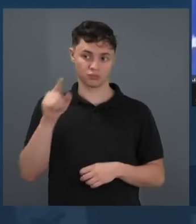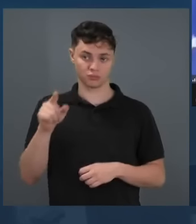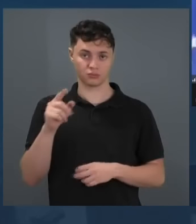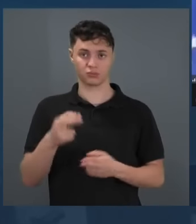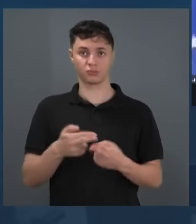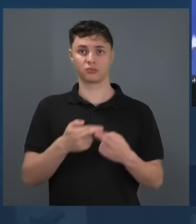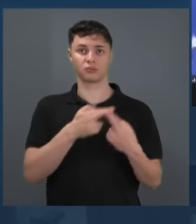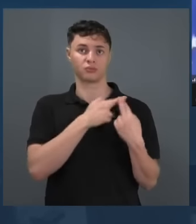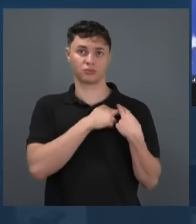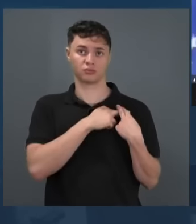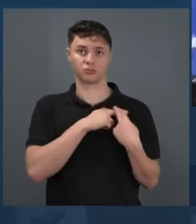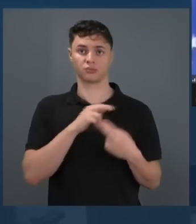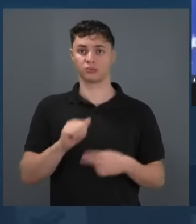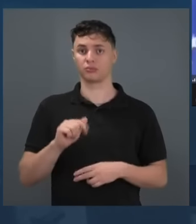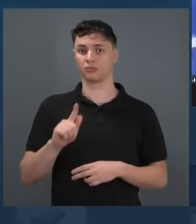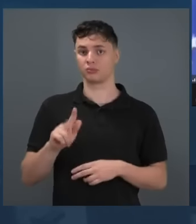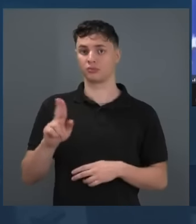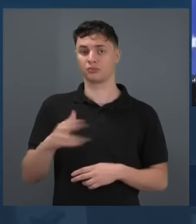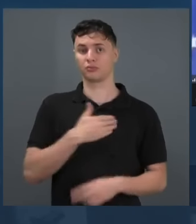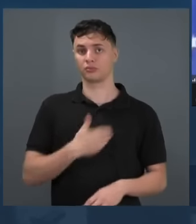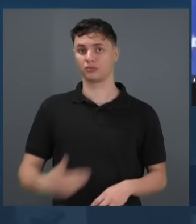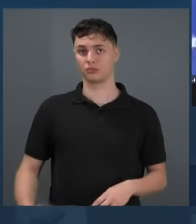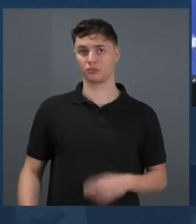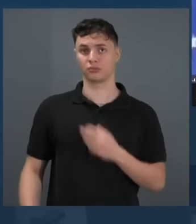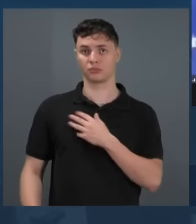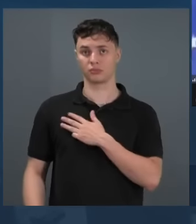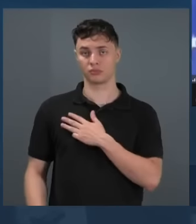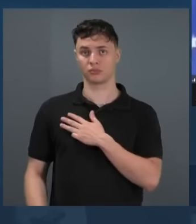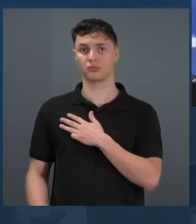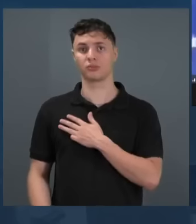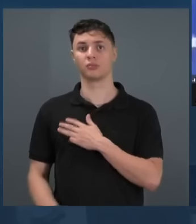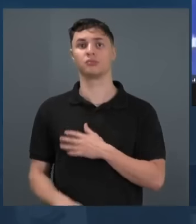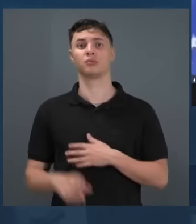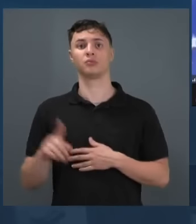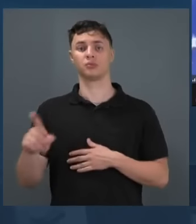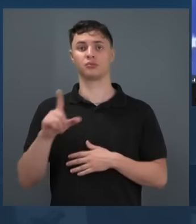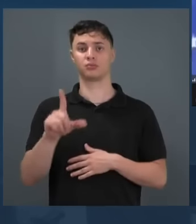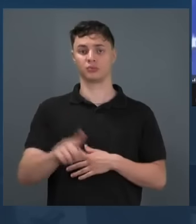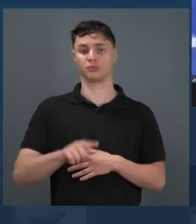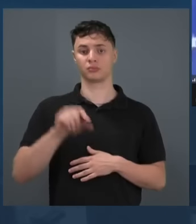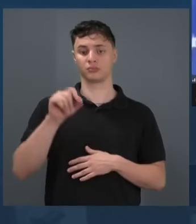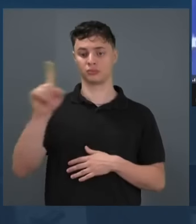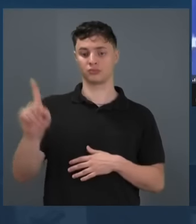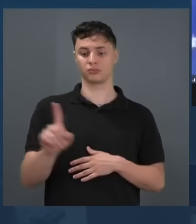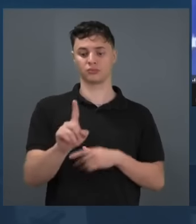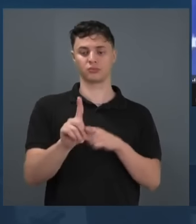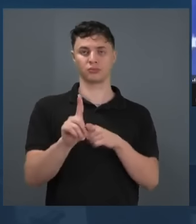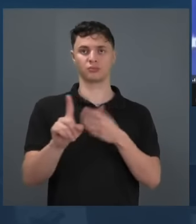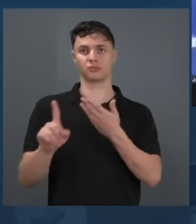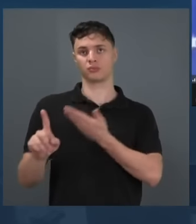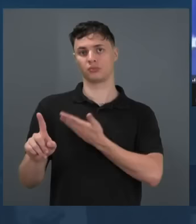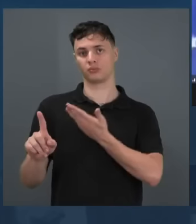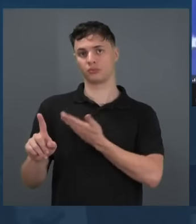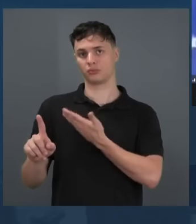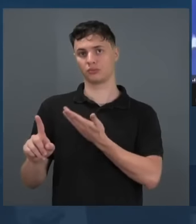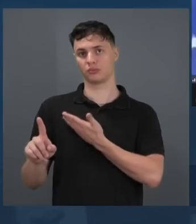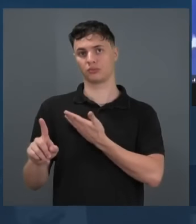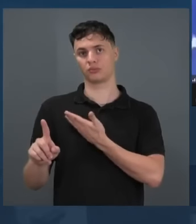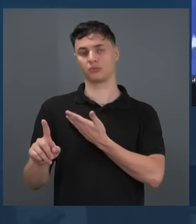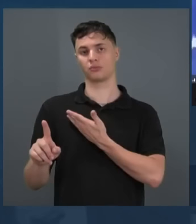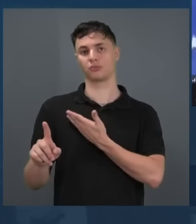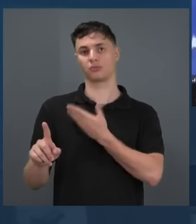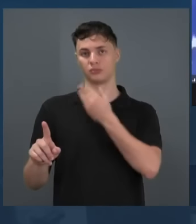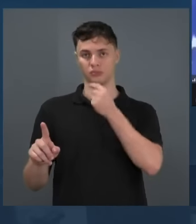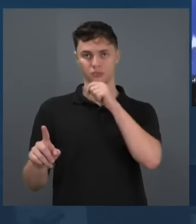responsável pela AGU do governo Lula, foi designado como sendo o amigo do meu pai,